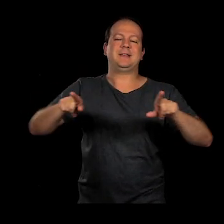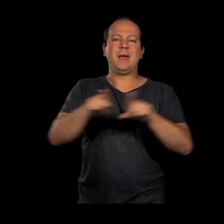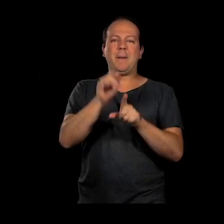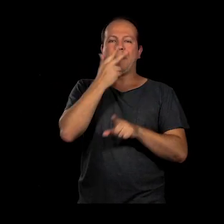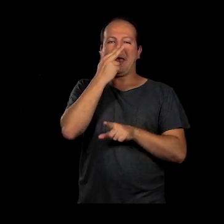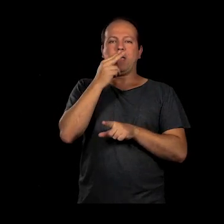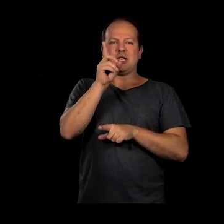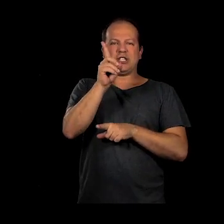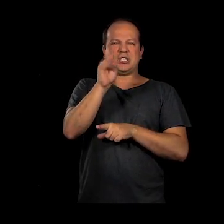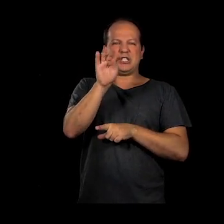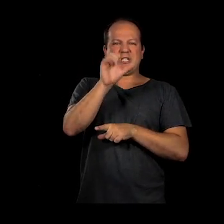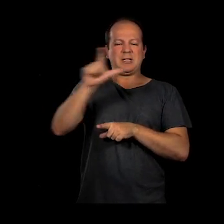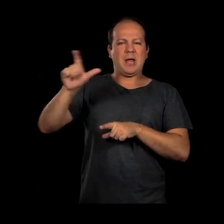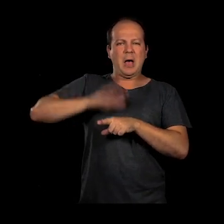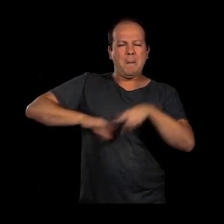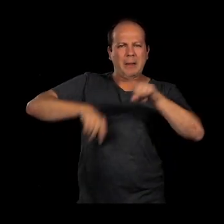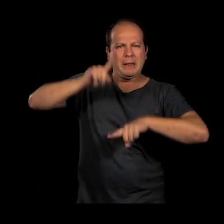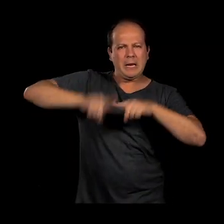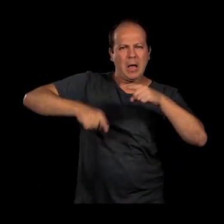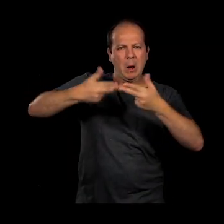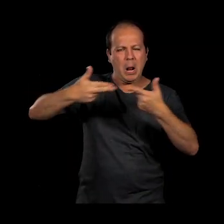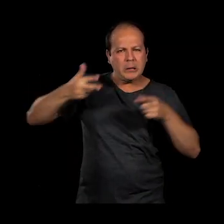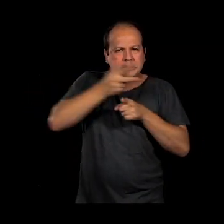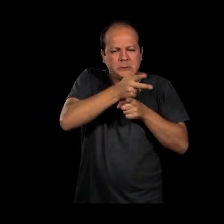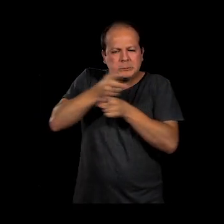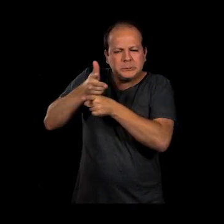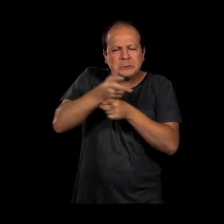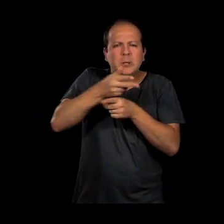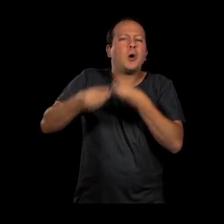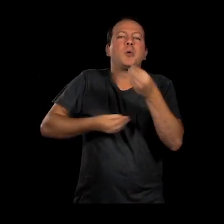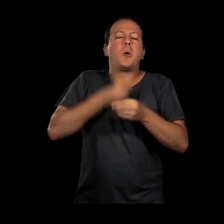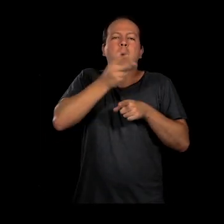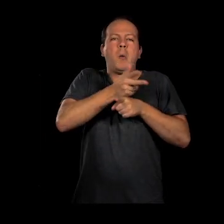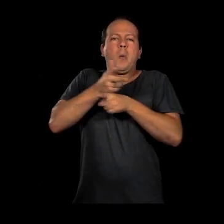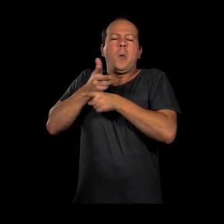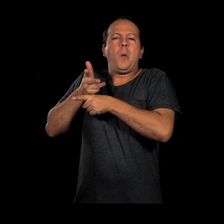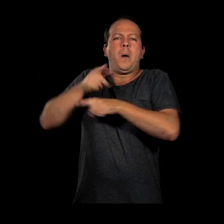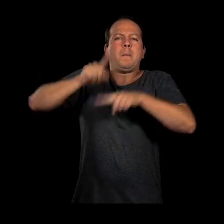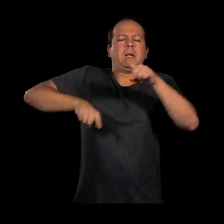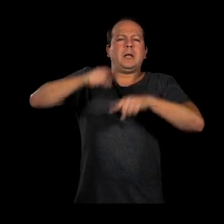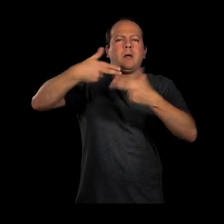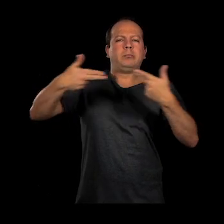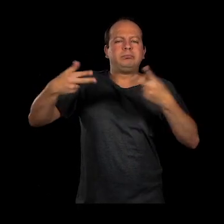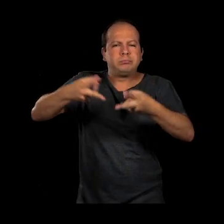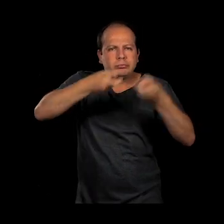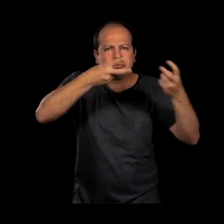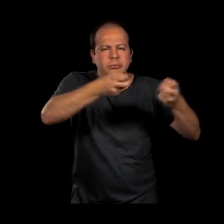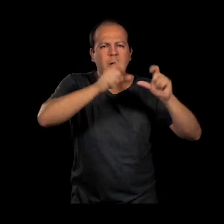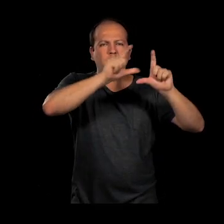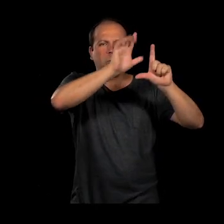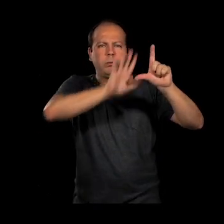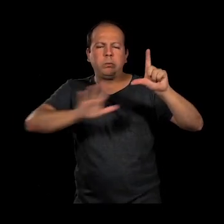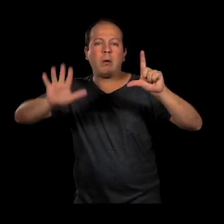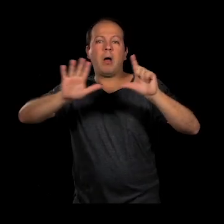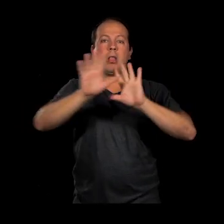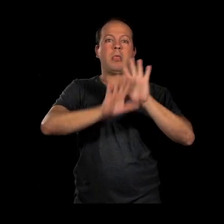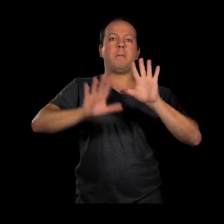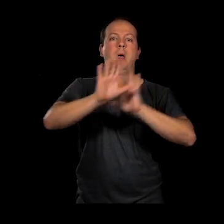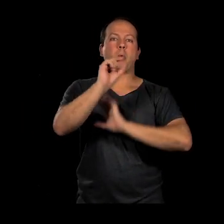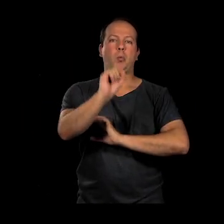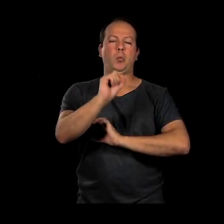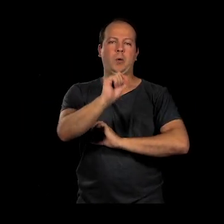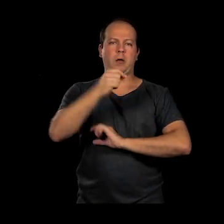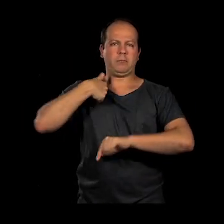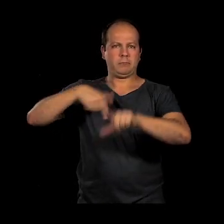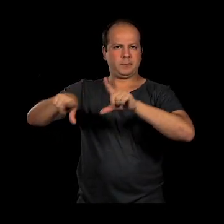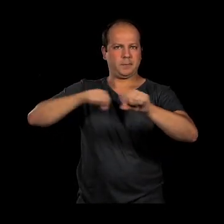mais com digital, você vai tendo material. E aí como você lida com todo esse material para trazer e decidir o que você realmente vai animar, assim. Então eu